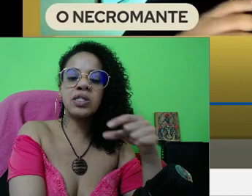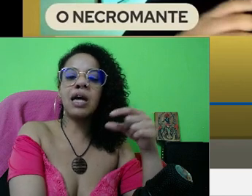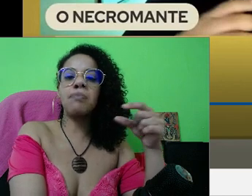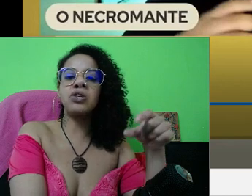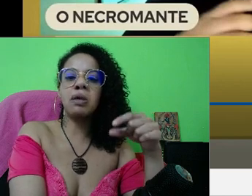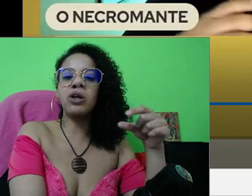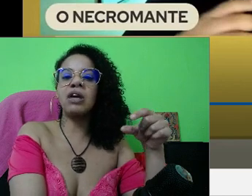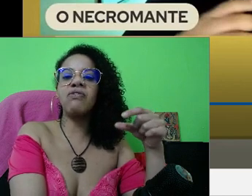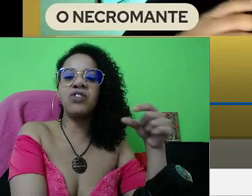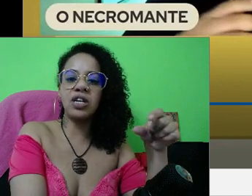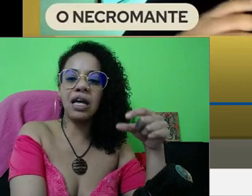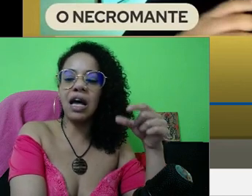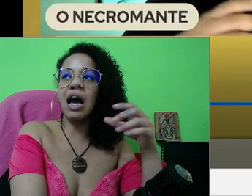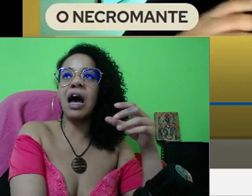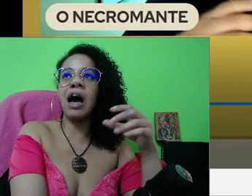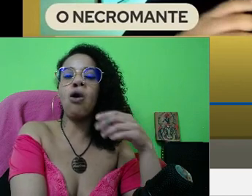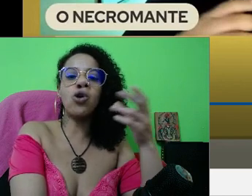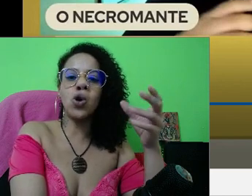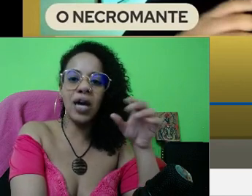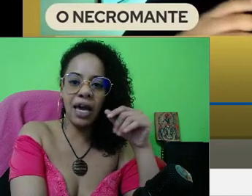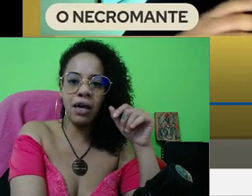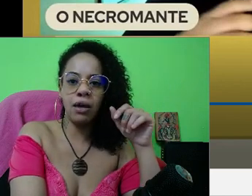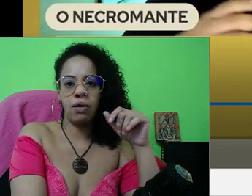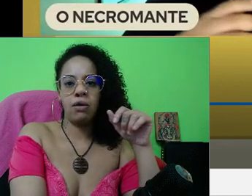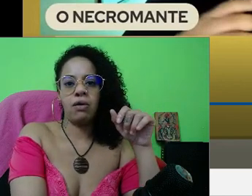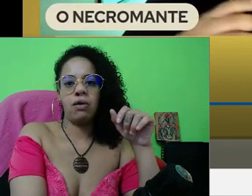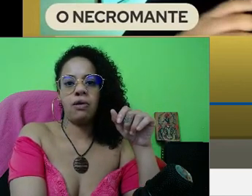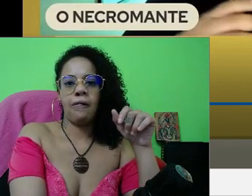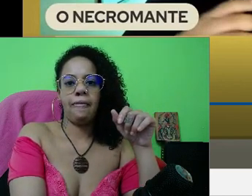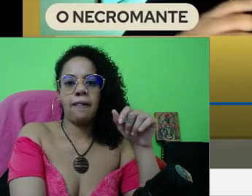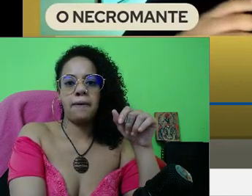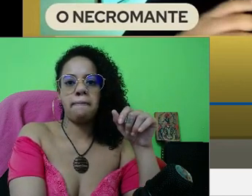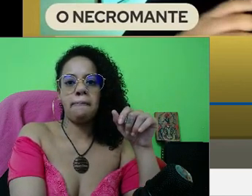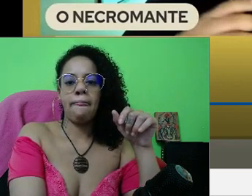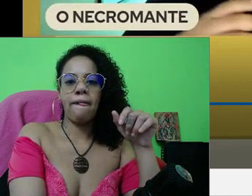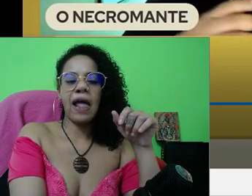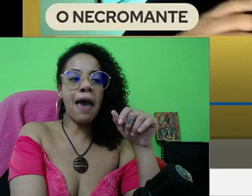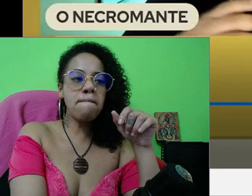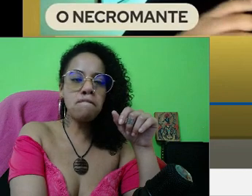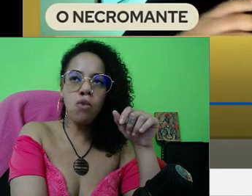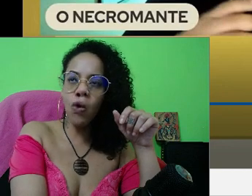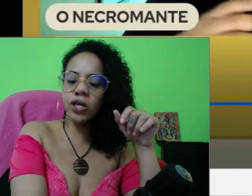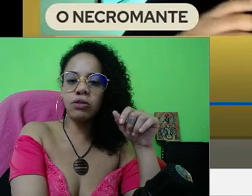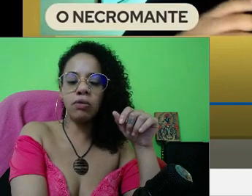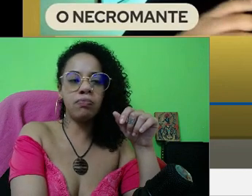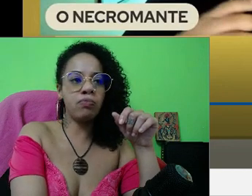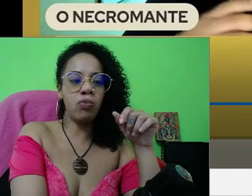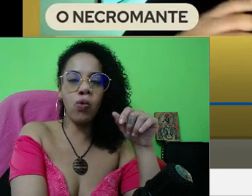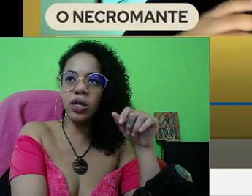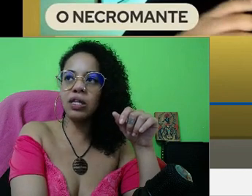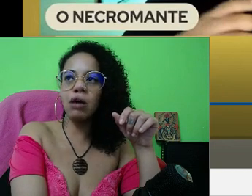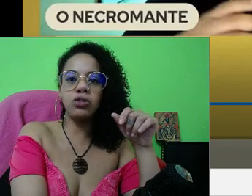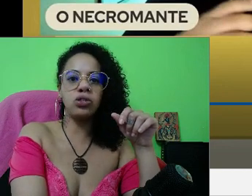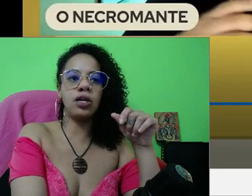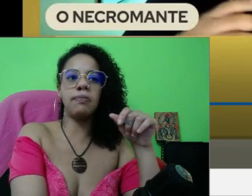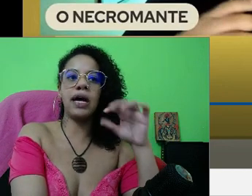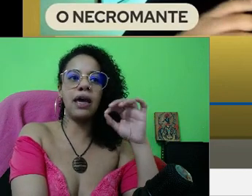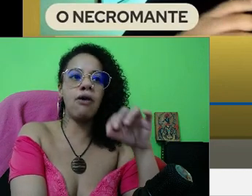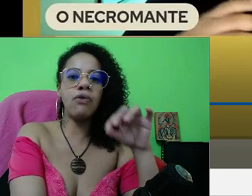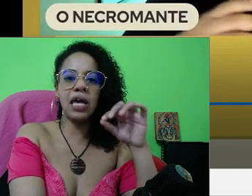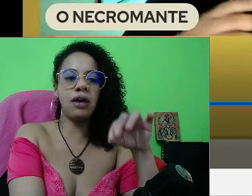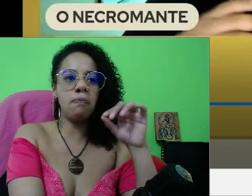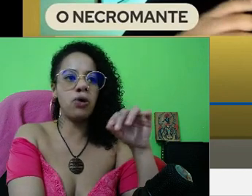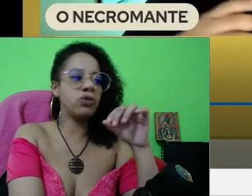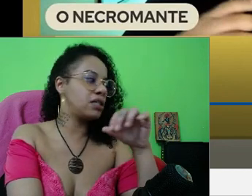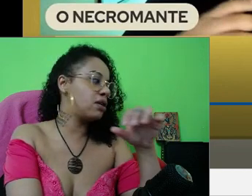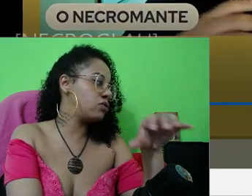e os caminhos que podem vir a ocorrer é muito muito autoestima